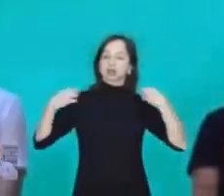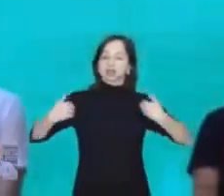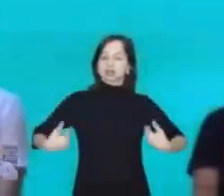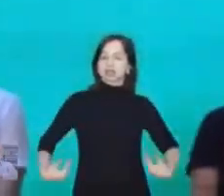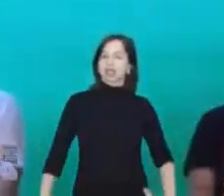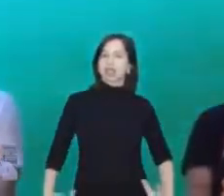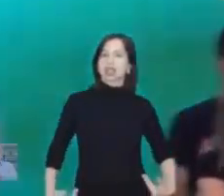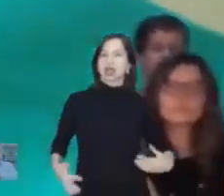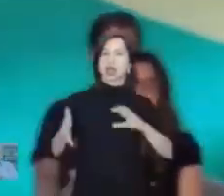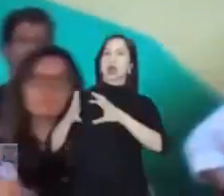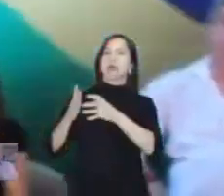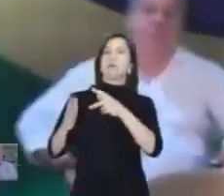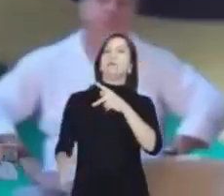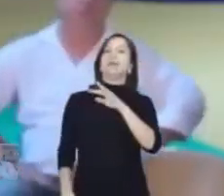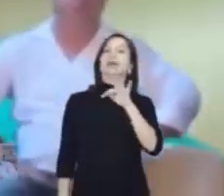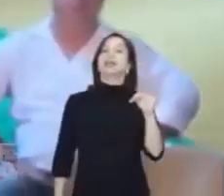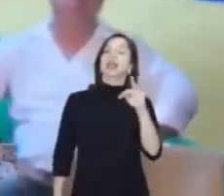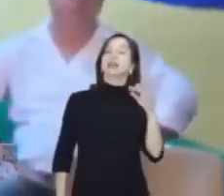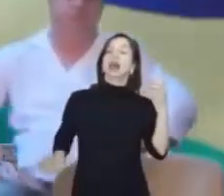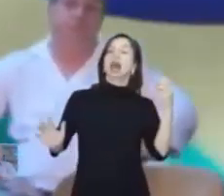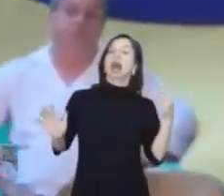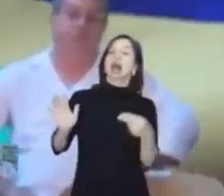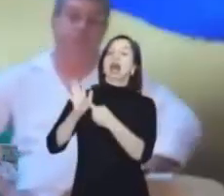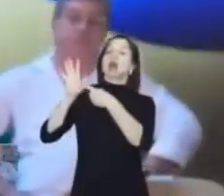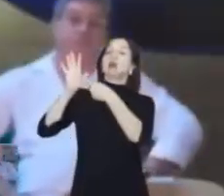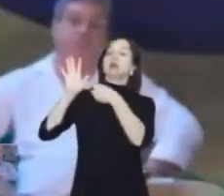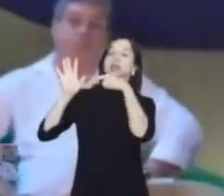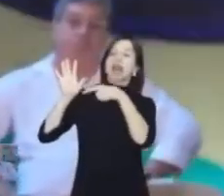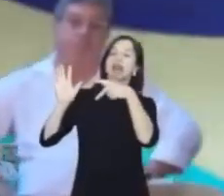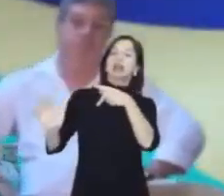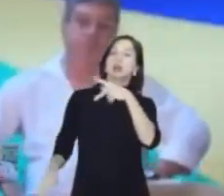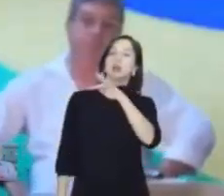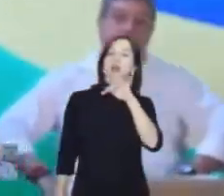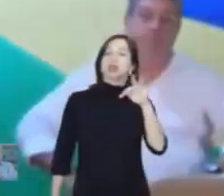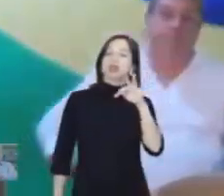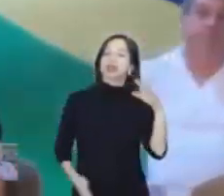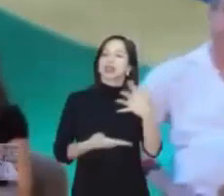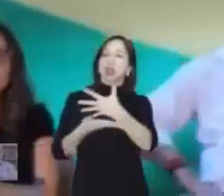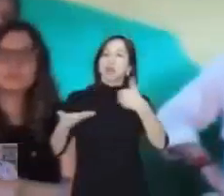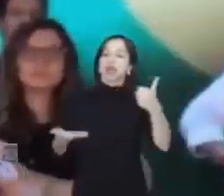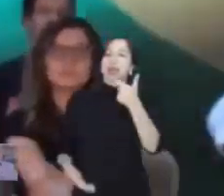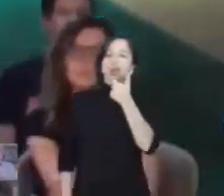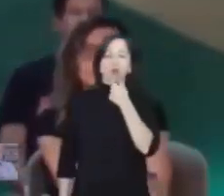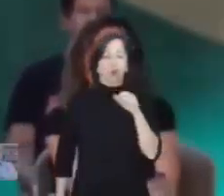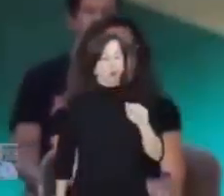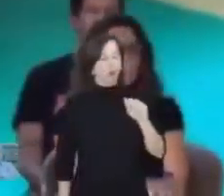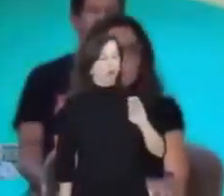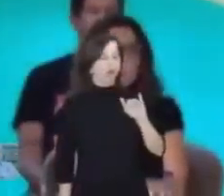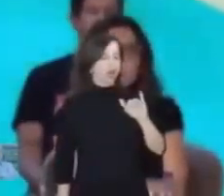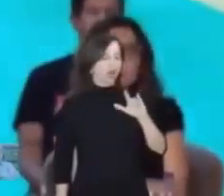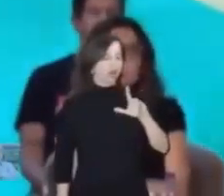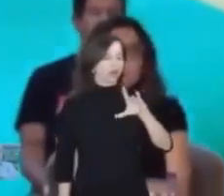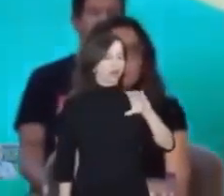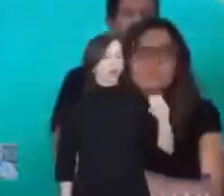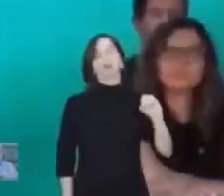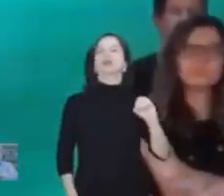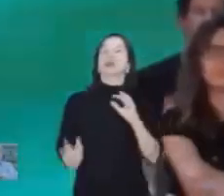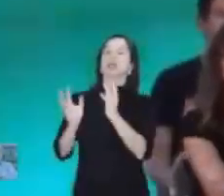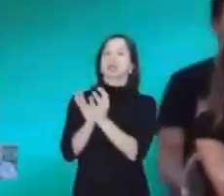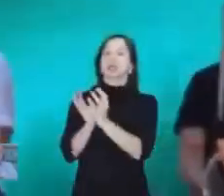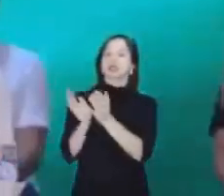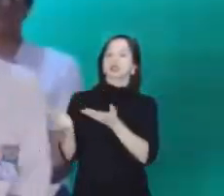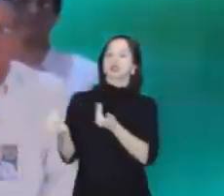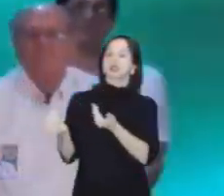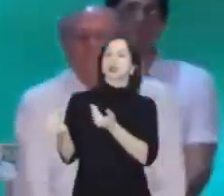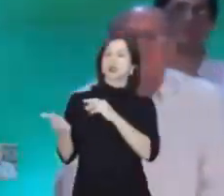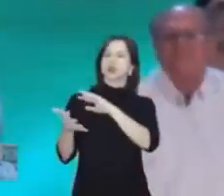PT para dizer que era opentech ter sequestrado o hábito de disso esses jovens que que o argentino tinham nave gente da América